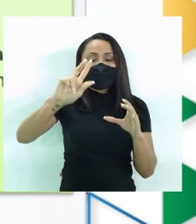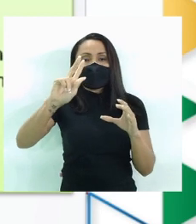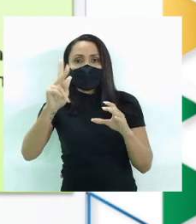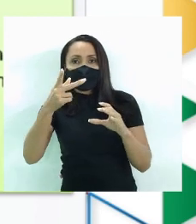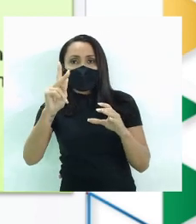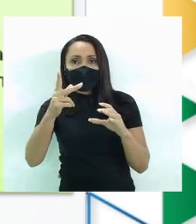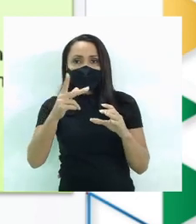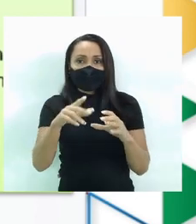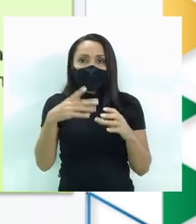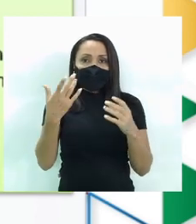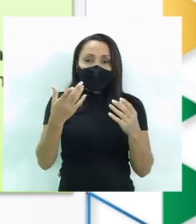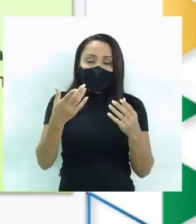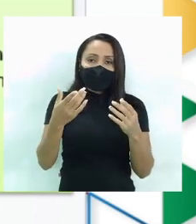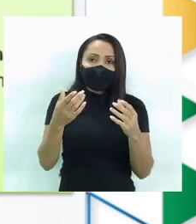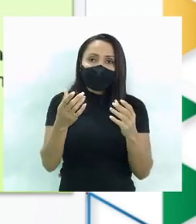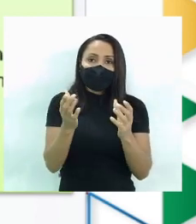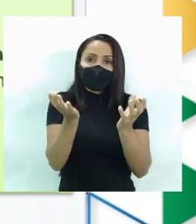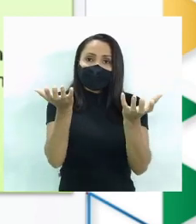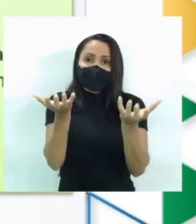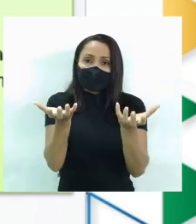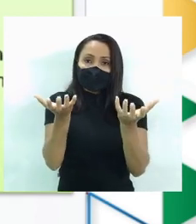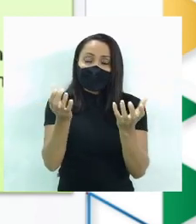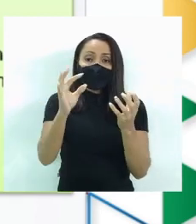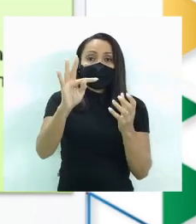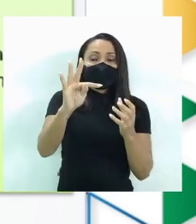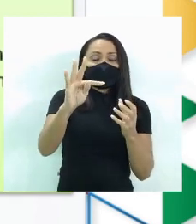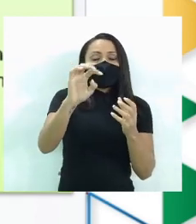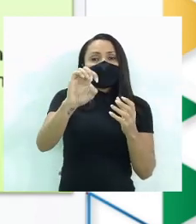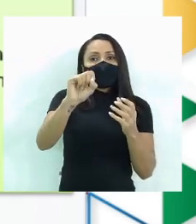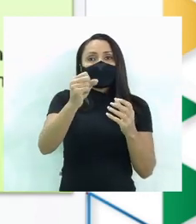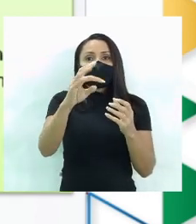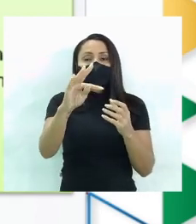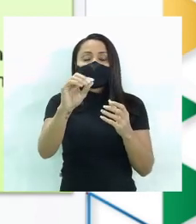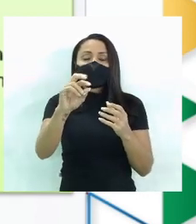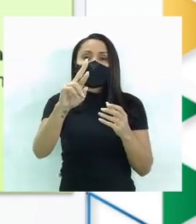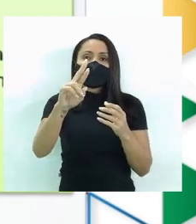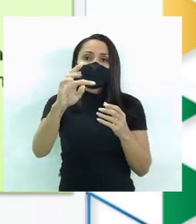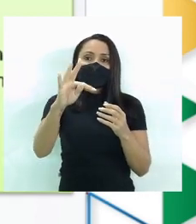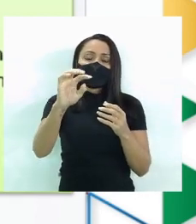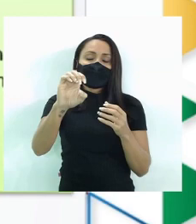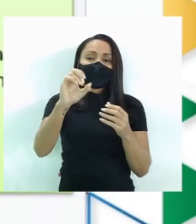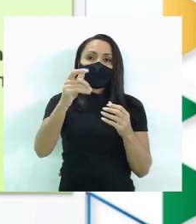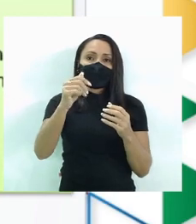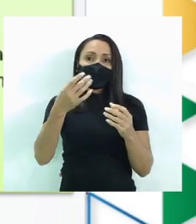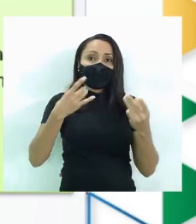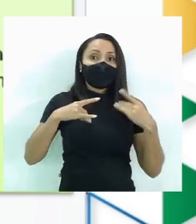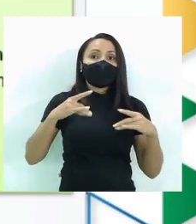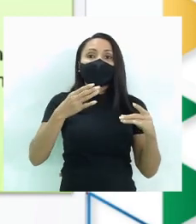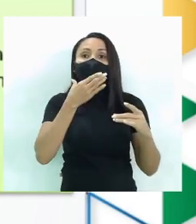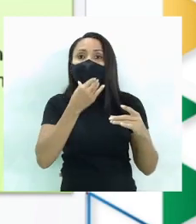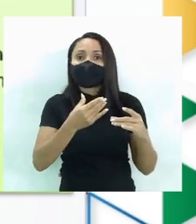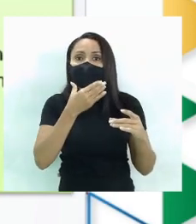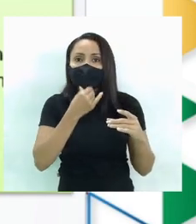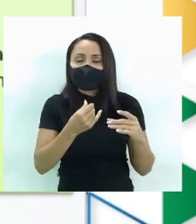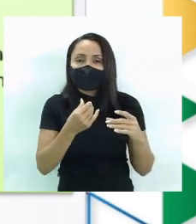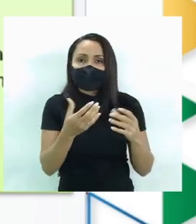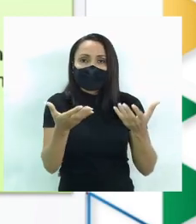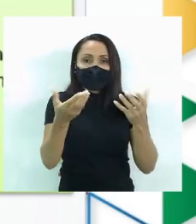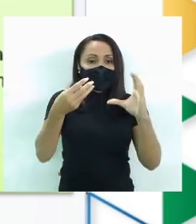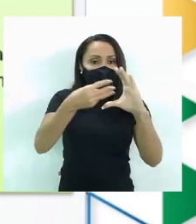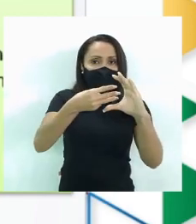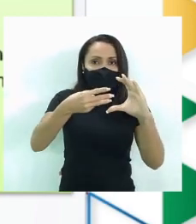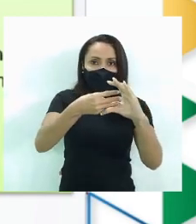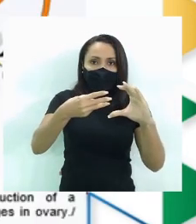a produção da testosterona. A testosterona é o hormônio sexual masculino produzido no interior dos testículos pelas células, tá